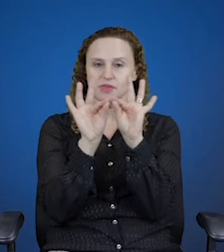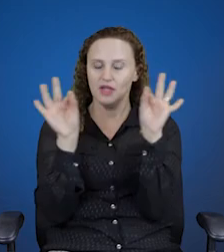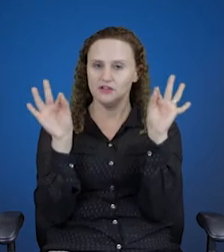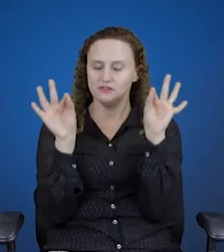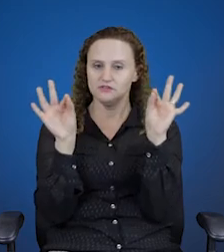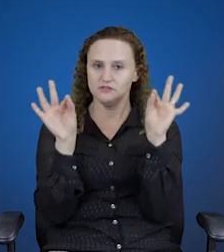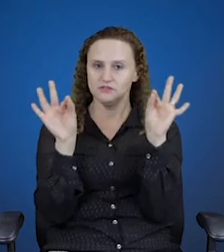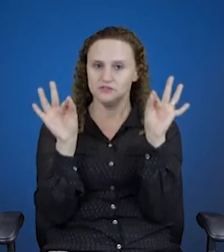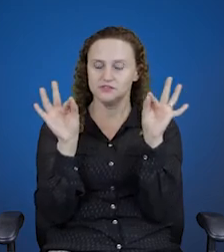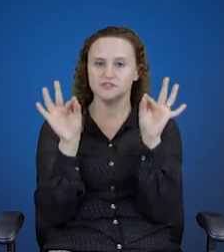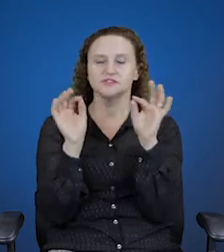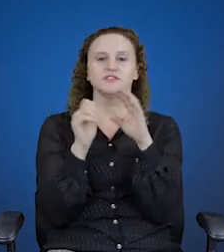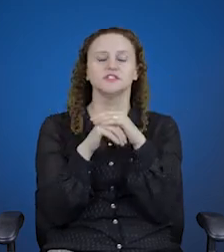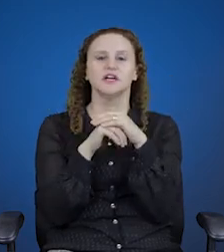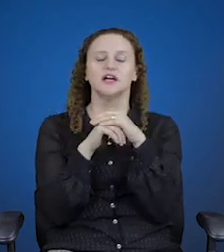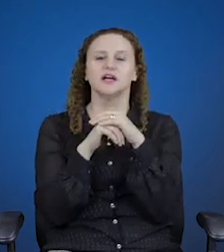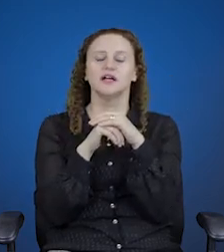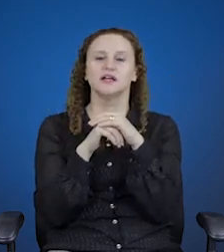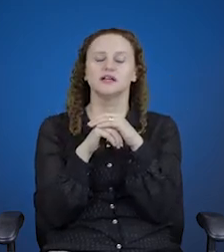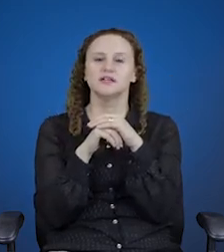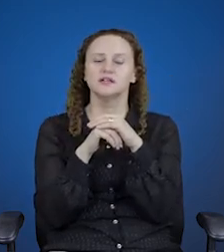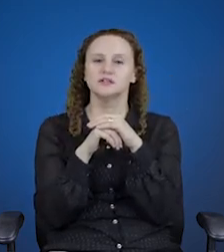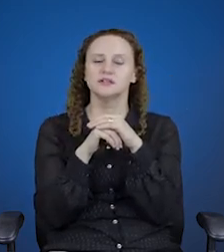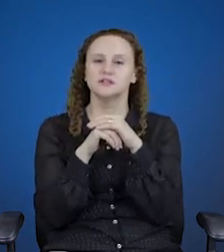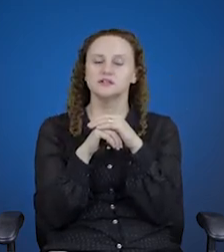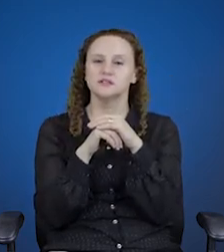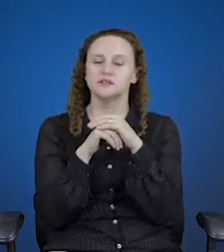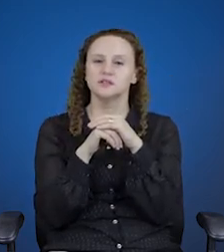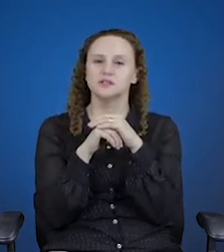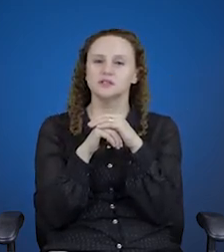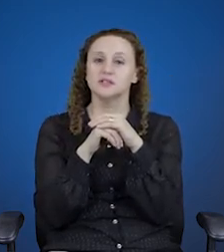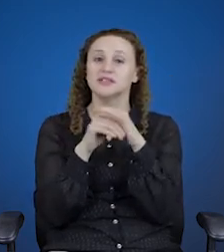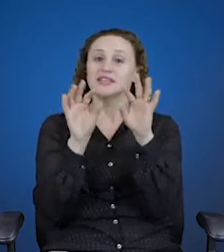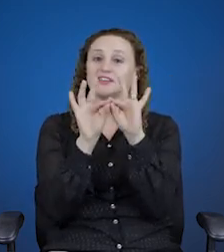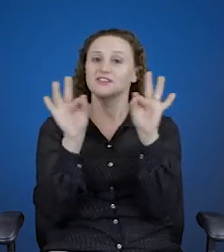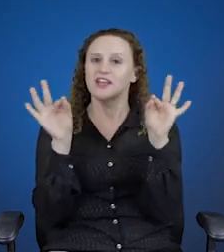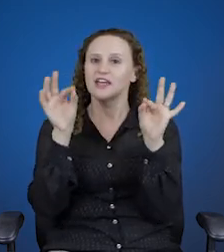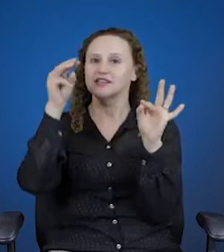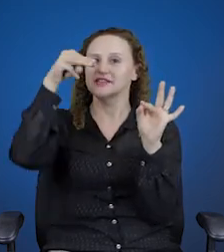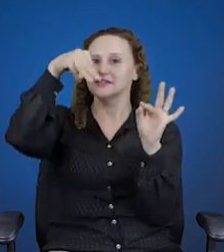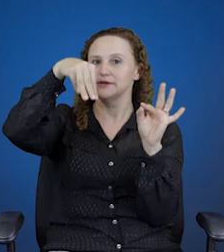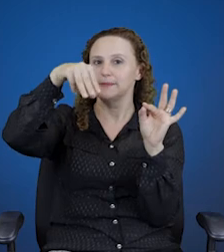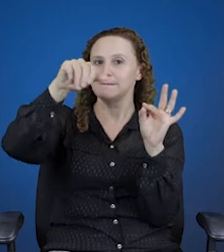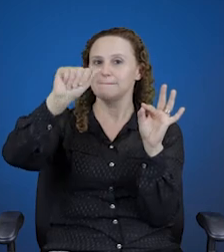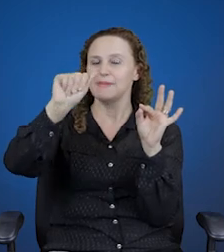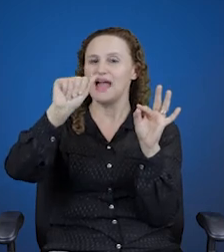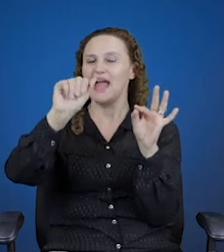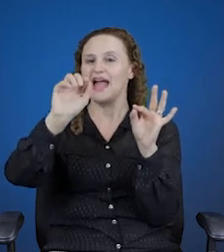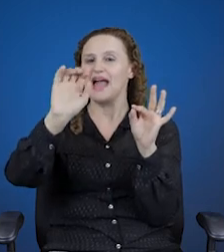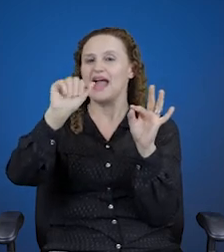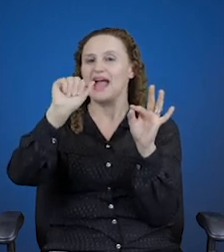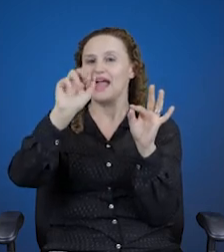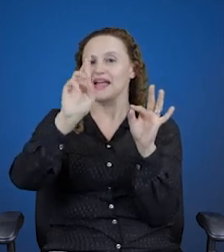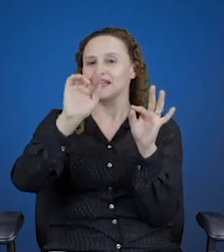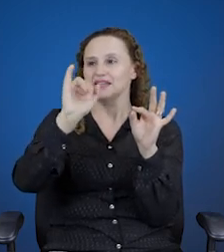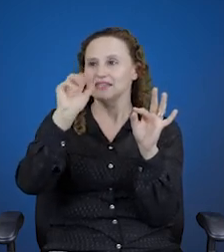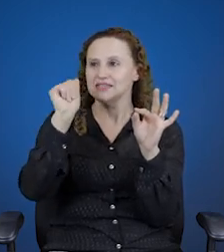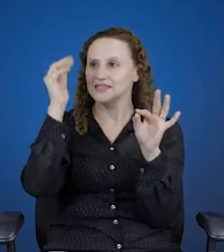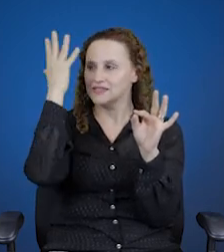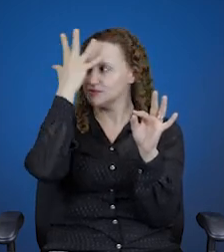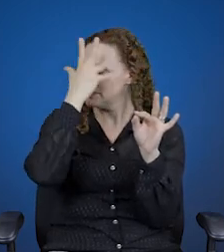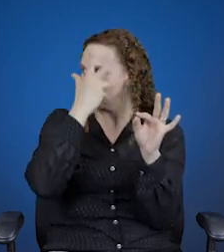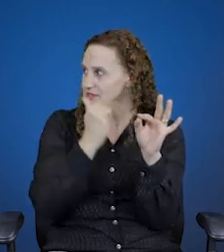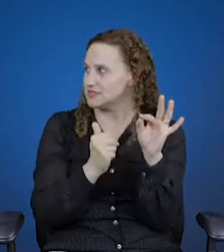frase Infelizmente eu tinha apagado aqui podia ter aproveitado na frase Maria é bonita